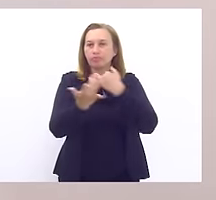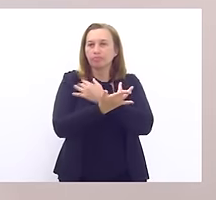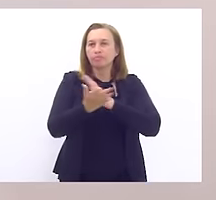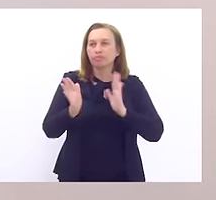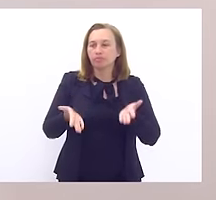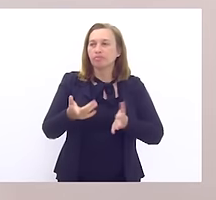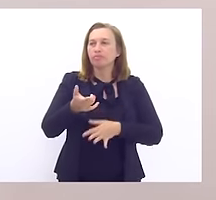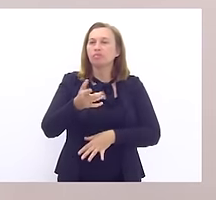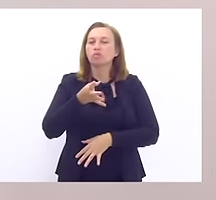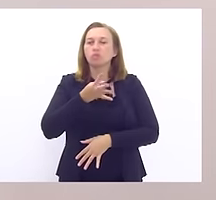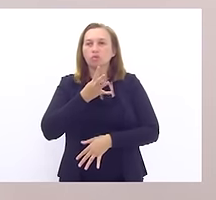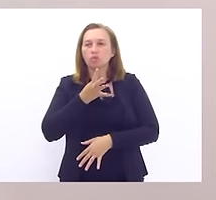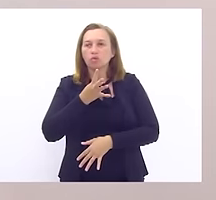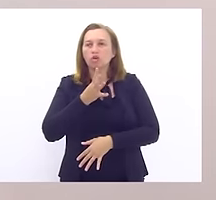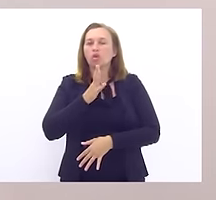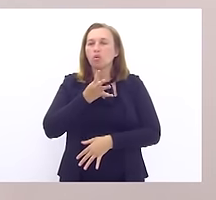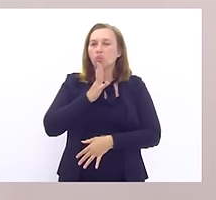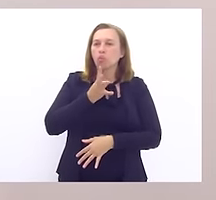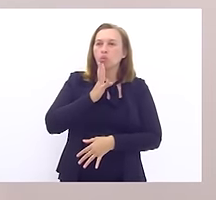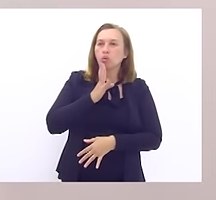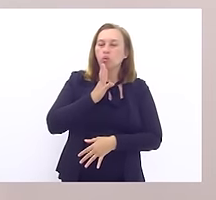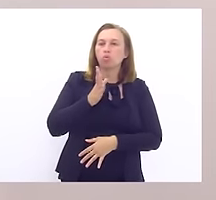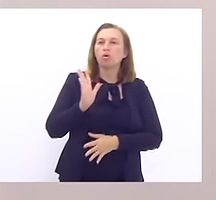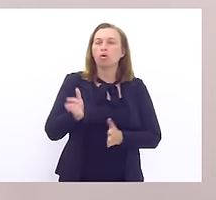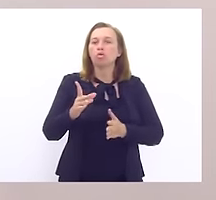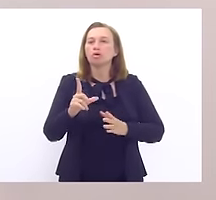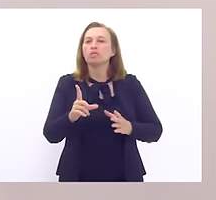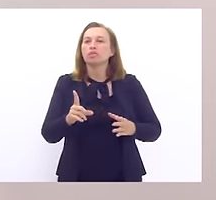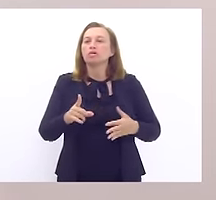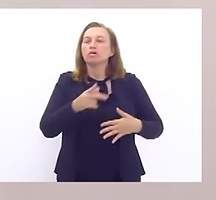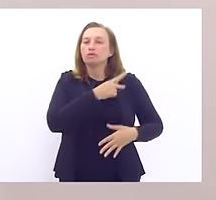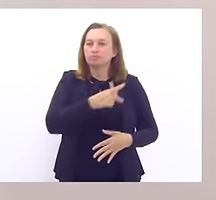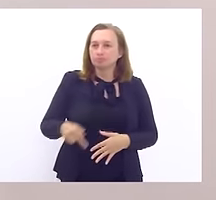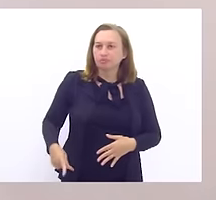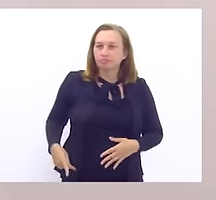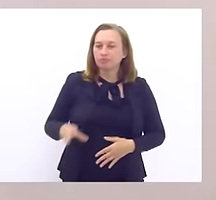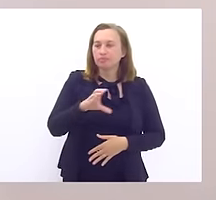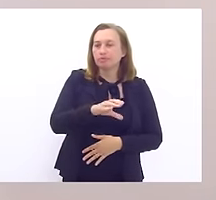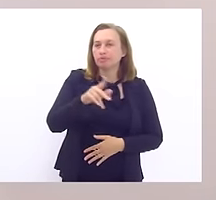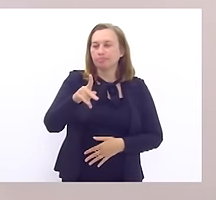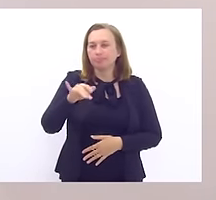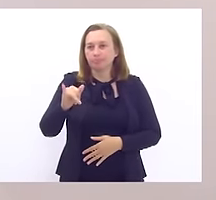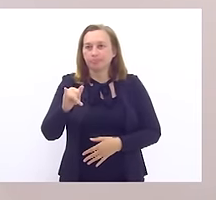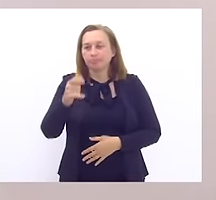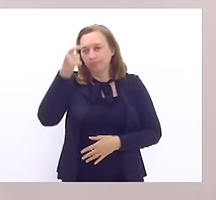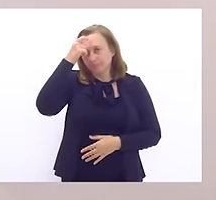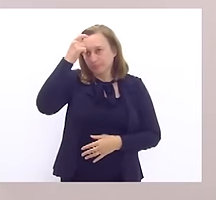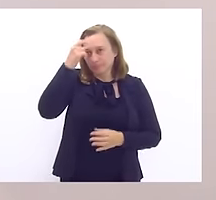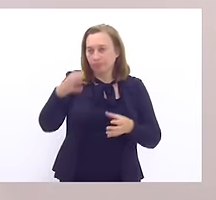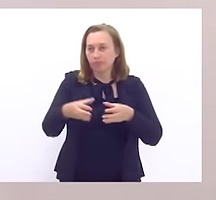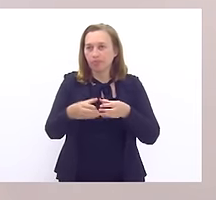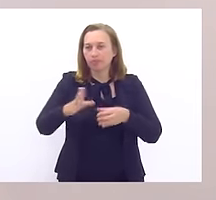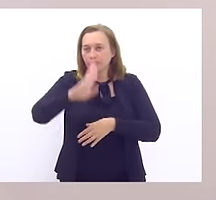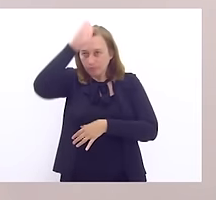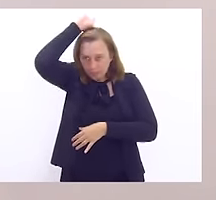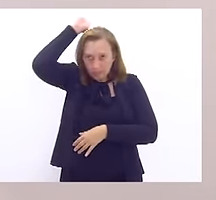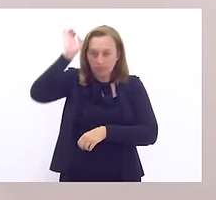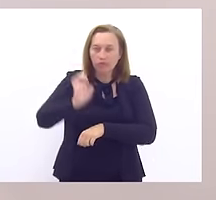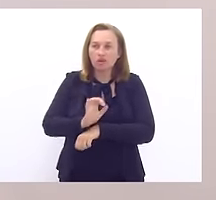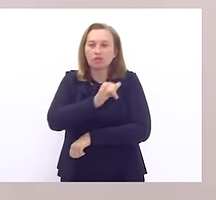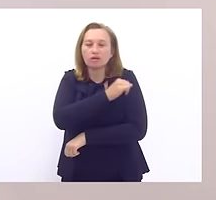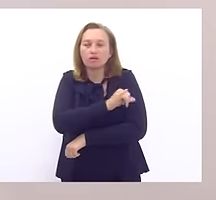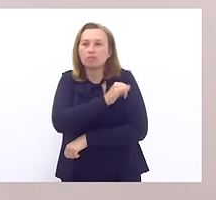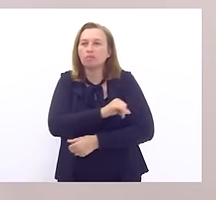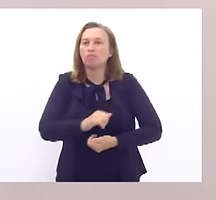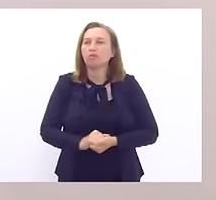tá tomando a ciência formal Estou lidando com o presidente da CPI a ciência formal de que o Corpo de Bombeiros Militar do Estado do Rio de Janeiro